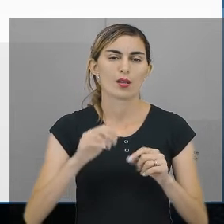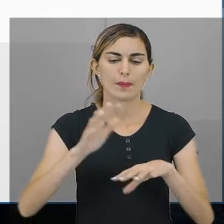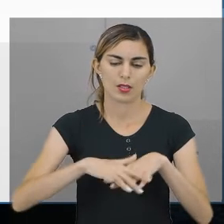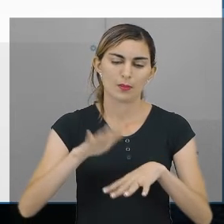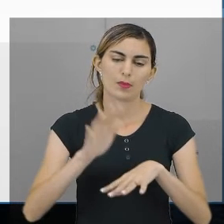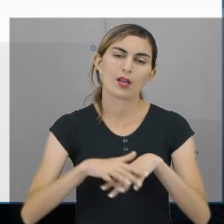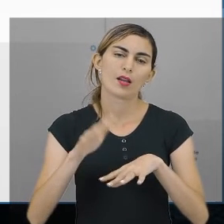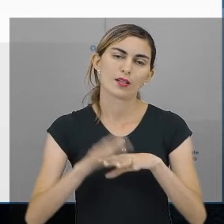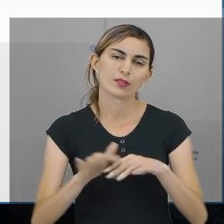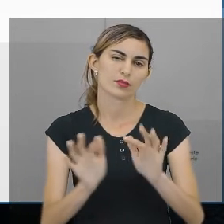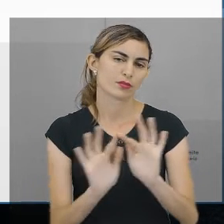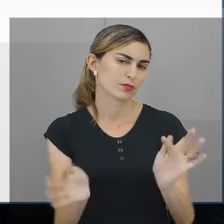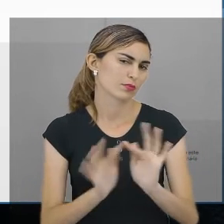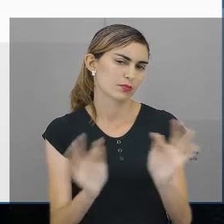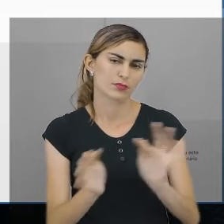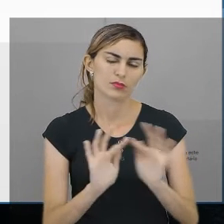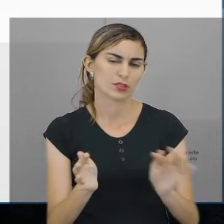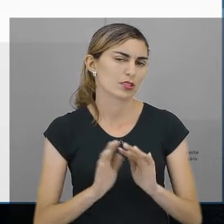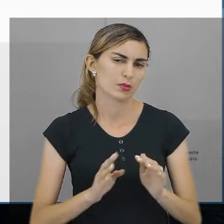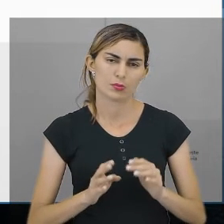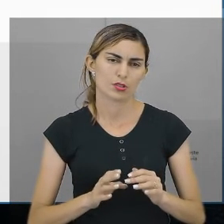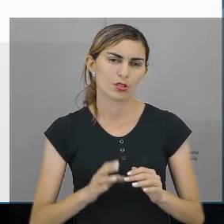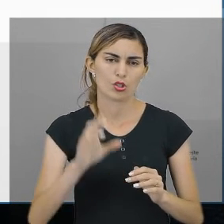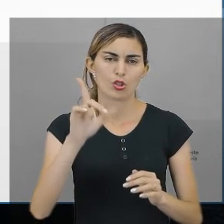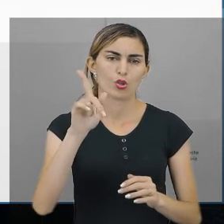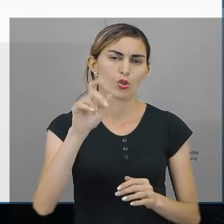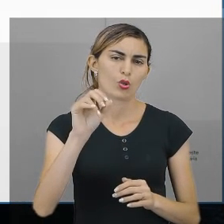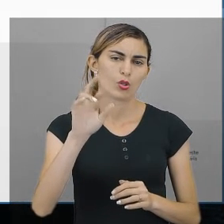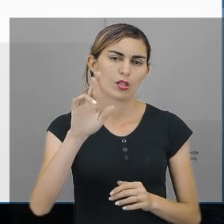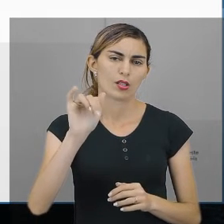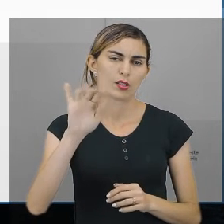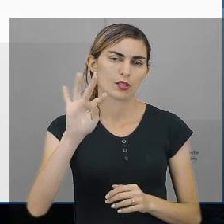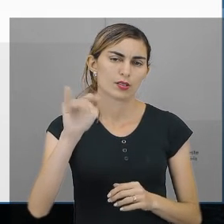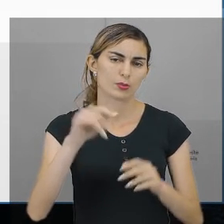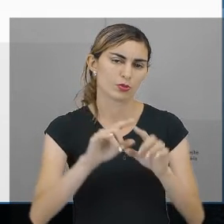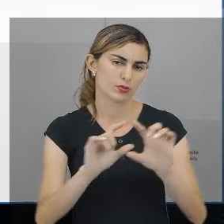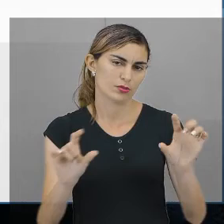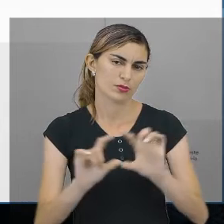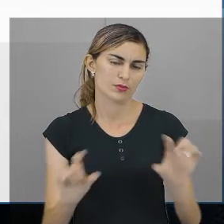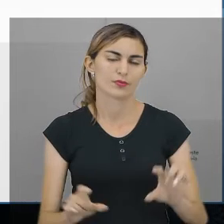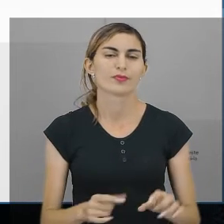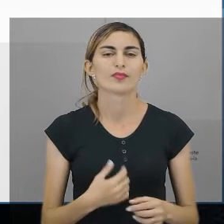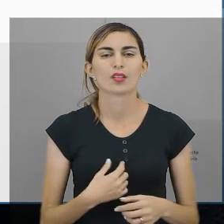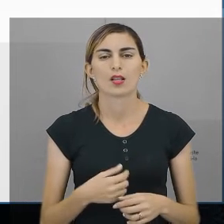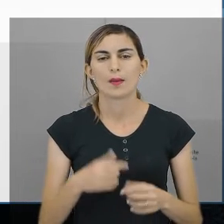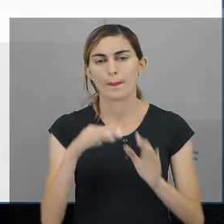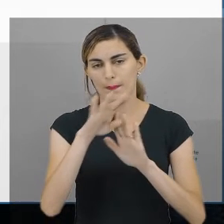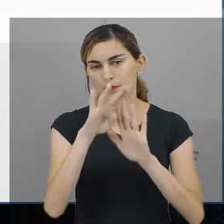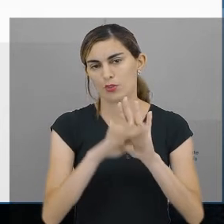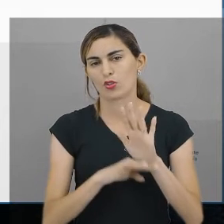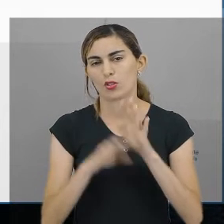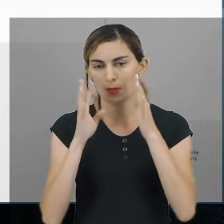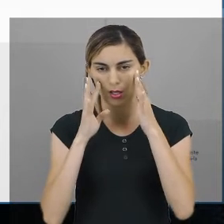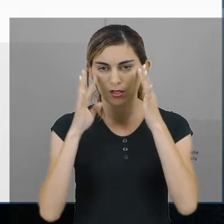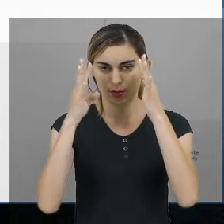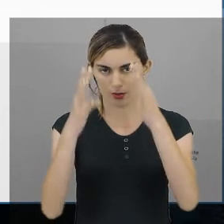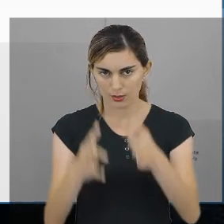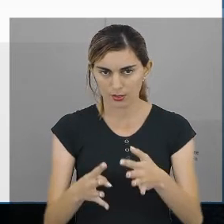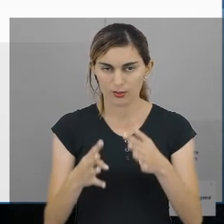matemáticas simples transpostas em forma de algoritmo. Vamos ver a saída desse programa. Fique atento no